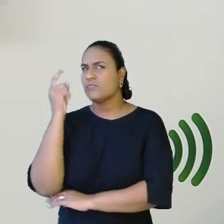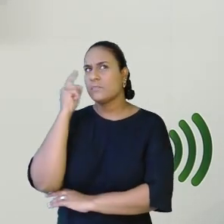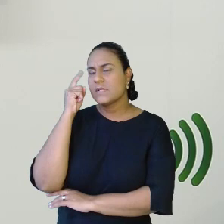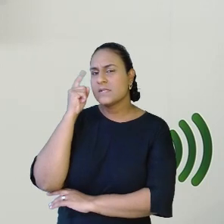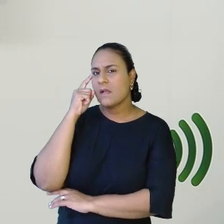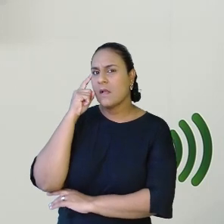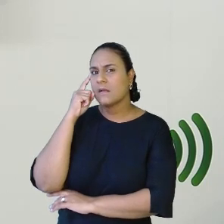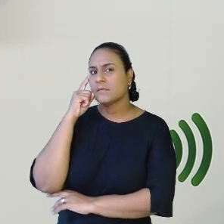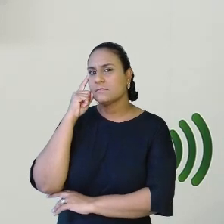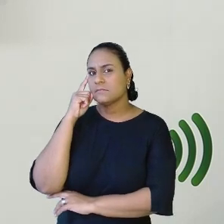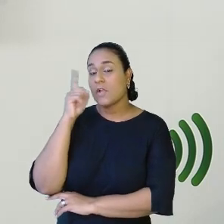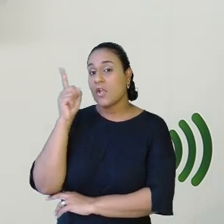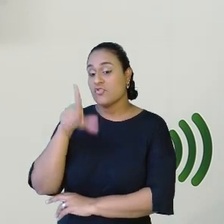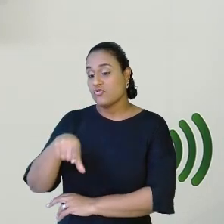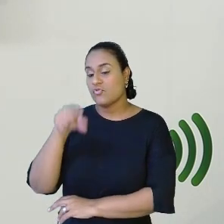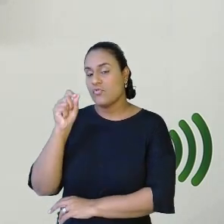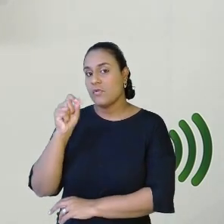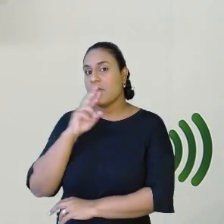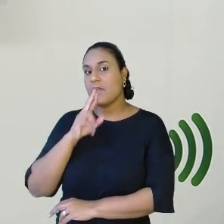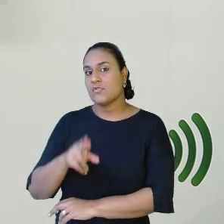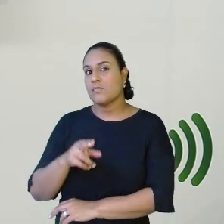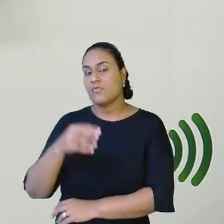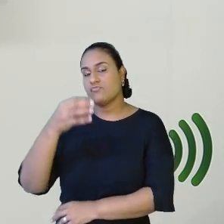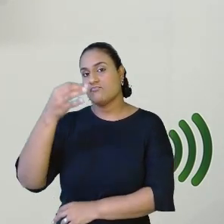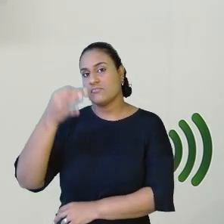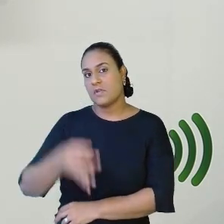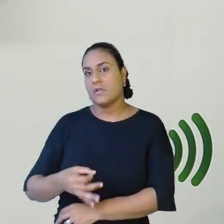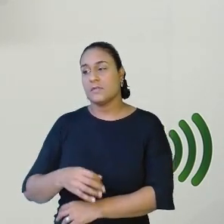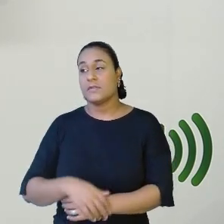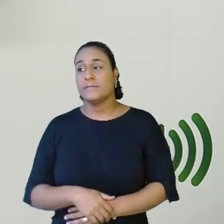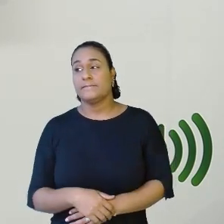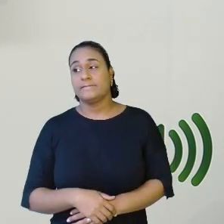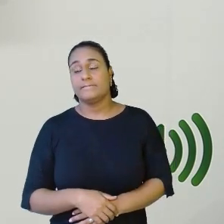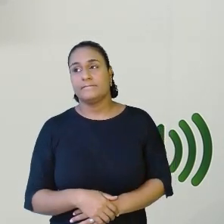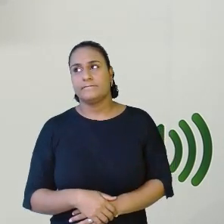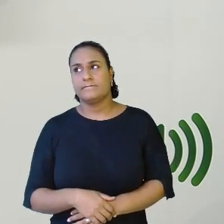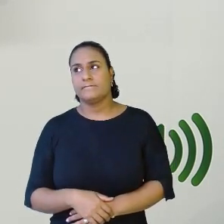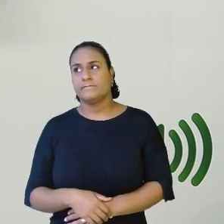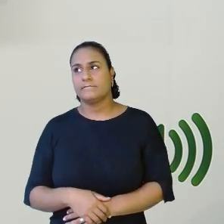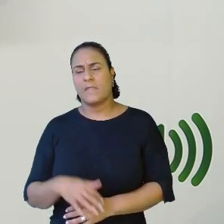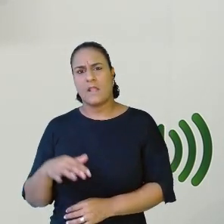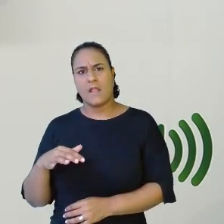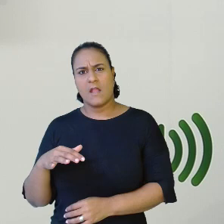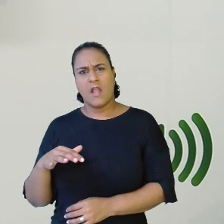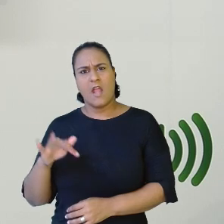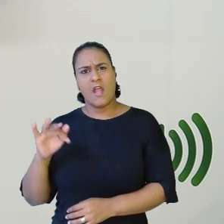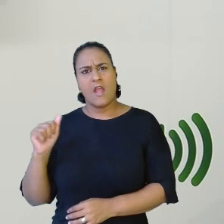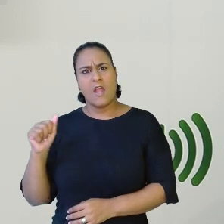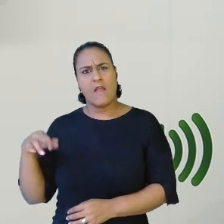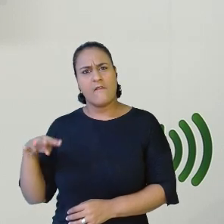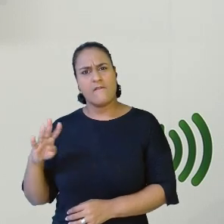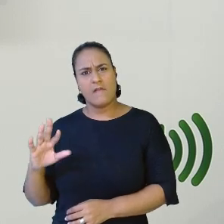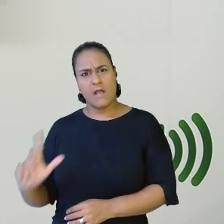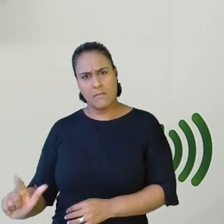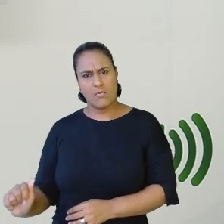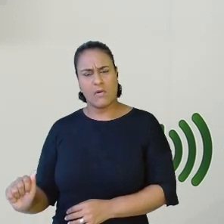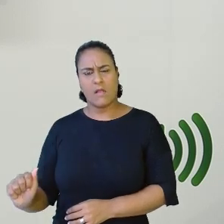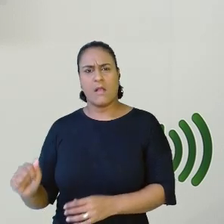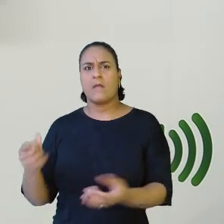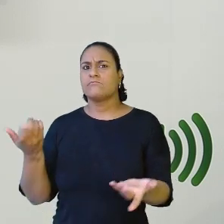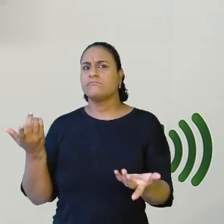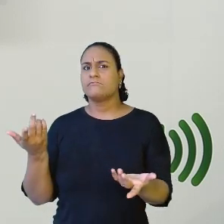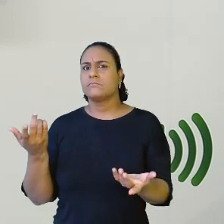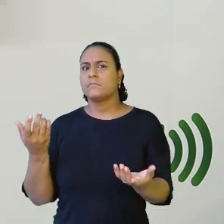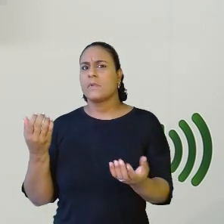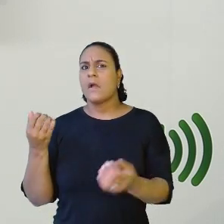qual é a resposta certa. E eu dei 4 alternativas. Eu disse que era, será que é a fábula? Será que é o conto? Será que é o meme ou o